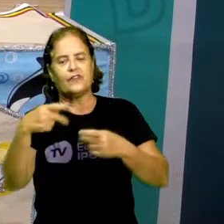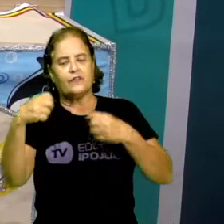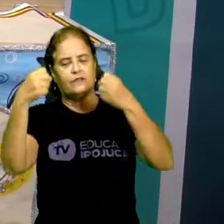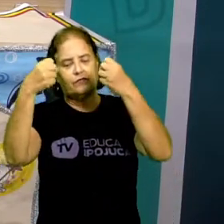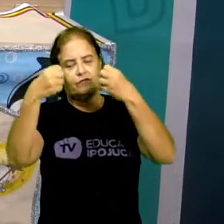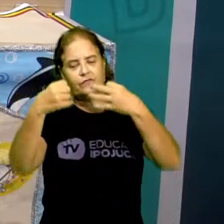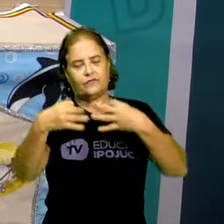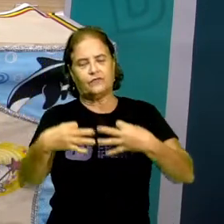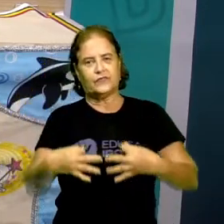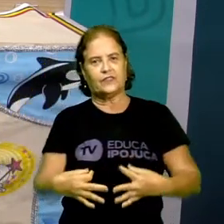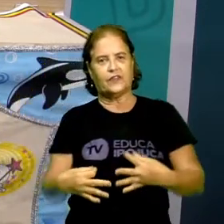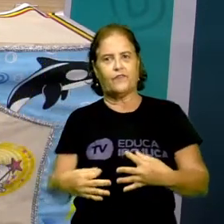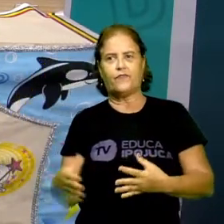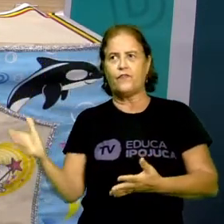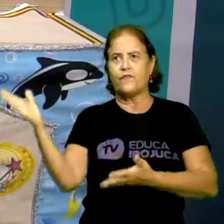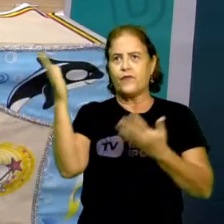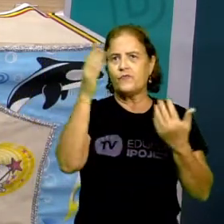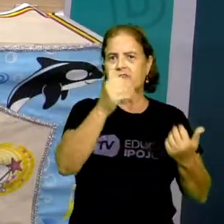contar.